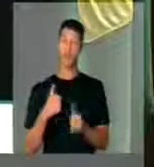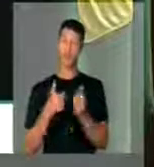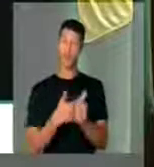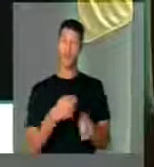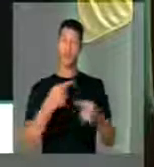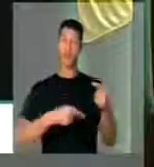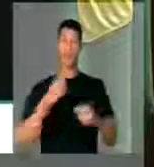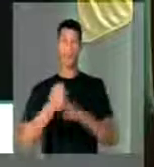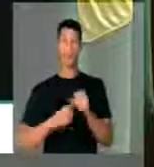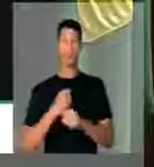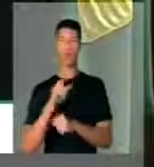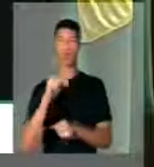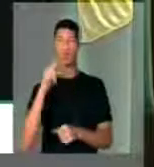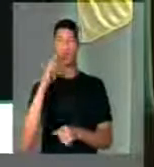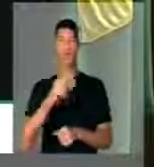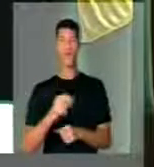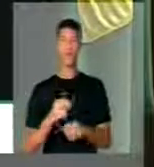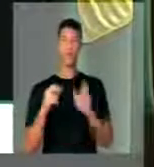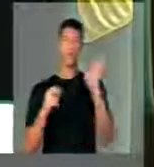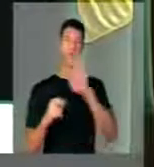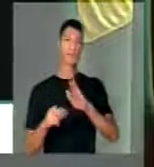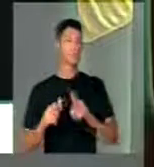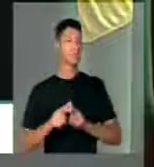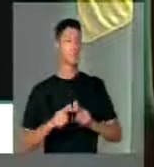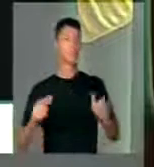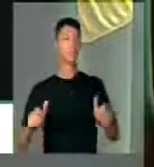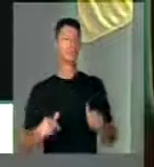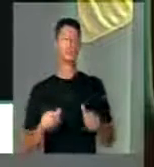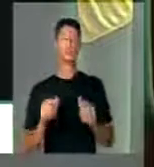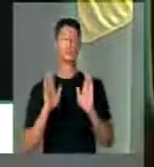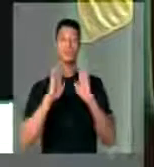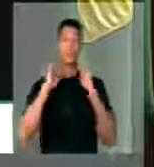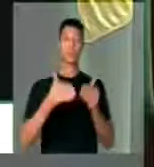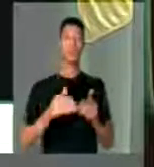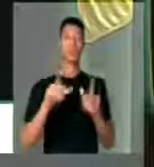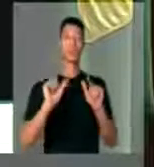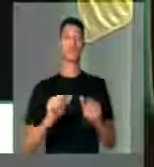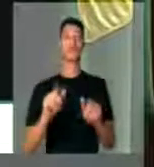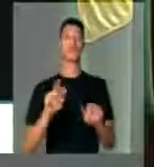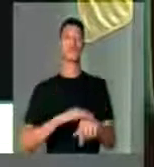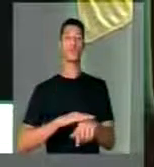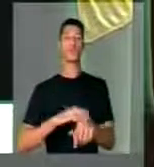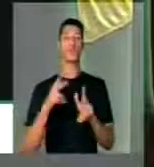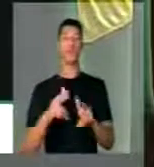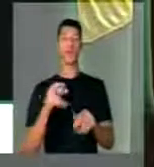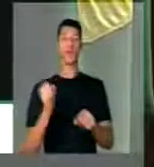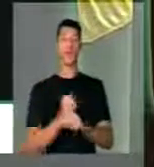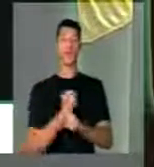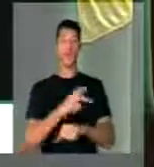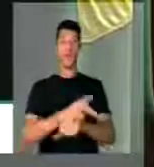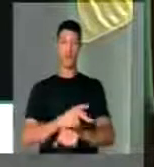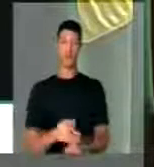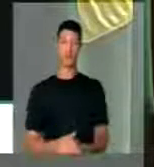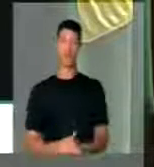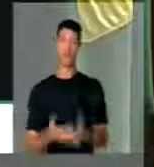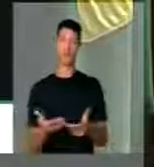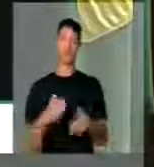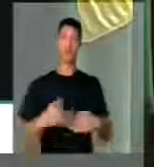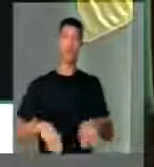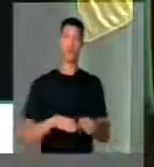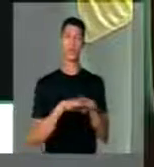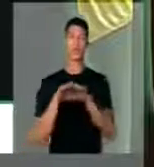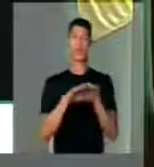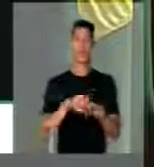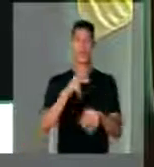política há muitos anos, nunca vi um saco de maldade tamanho e concentrado em tão pouco espaço de tempo como essa reforma da Previdência. Quer igualar